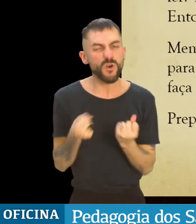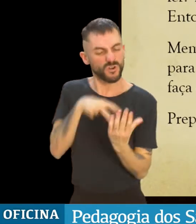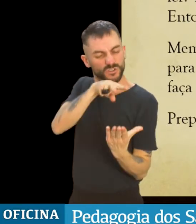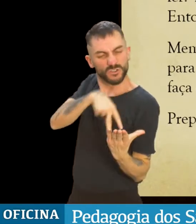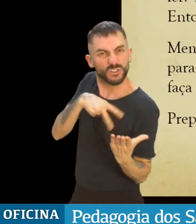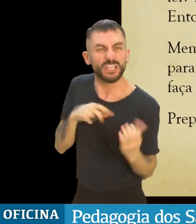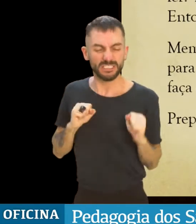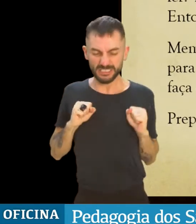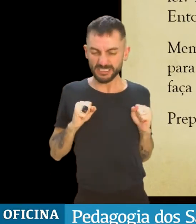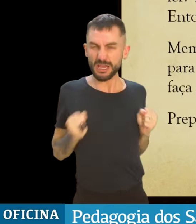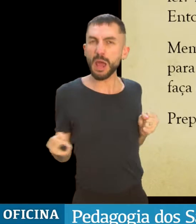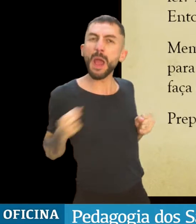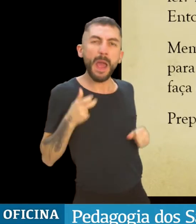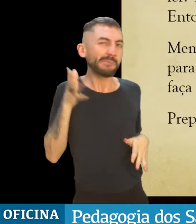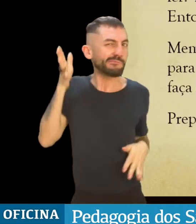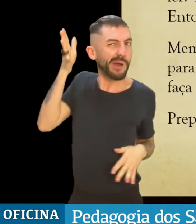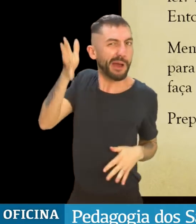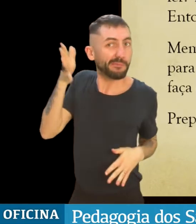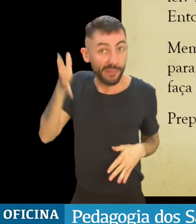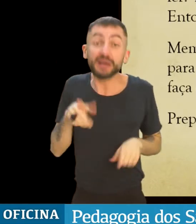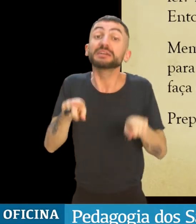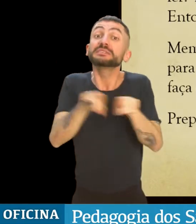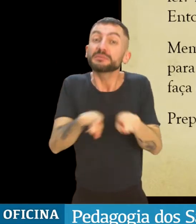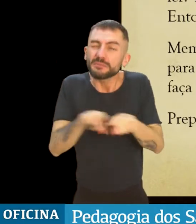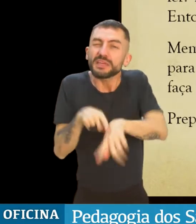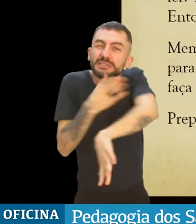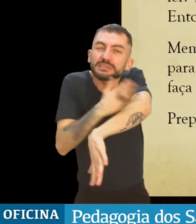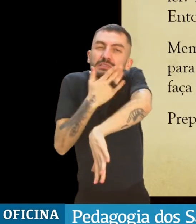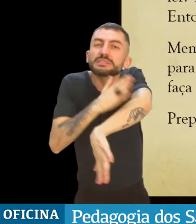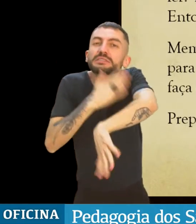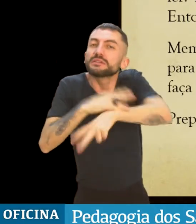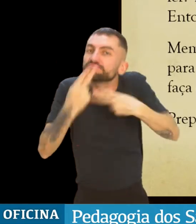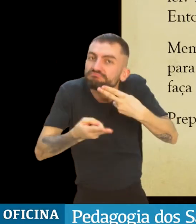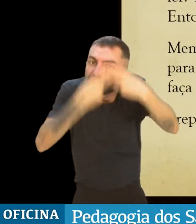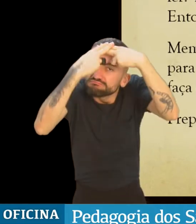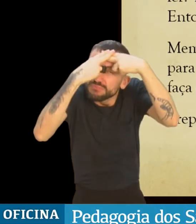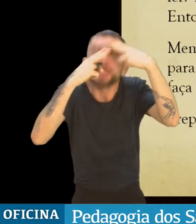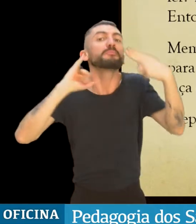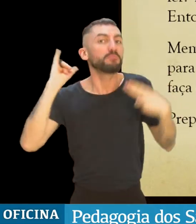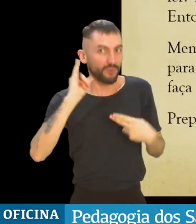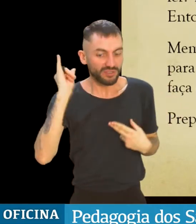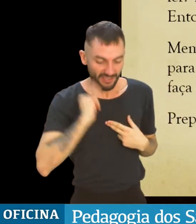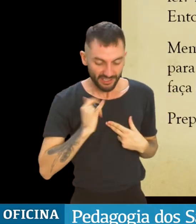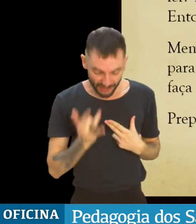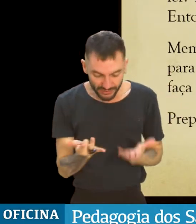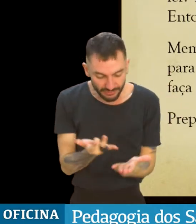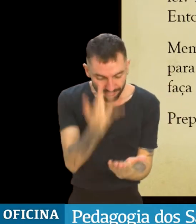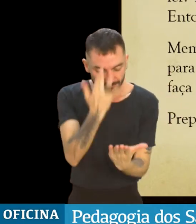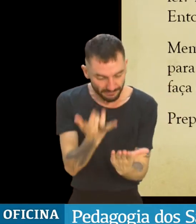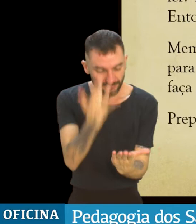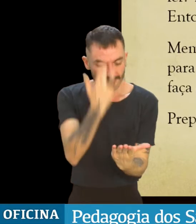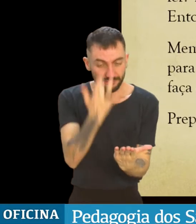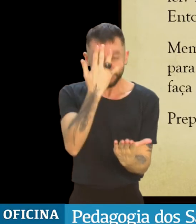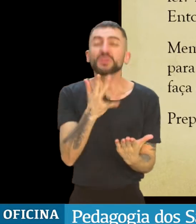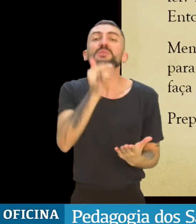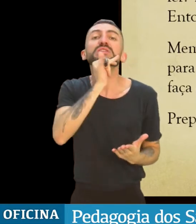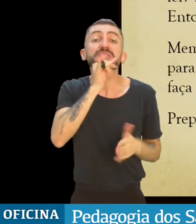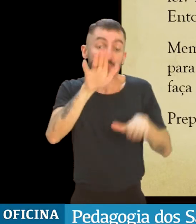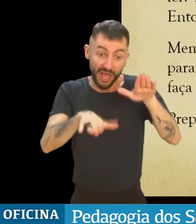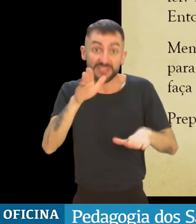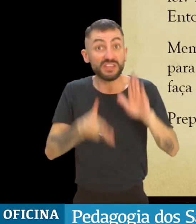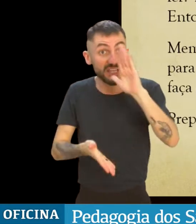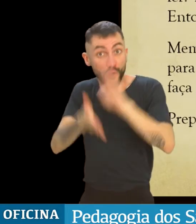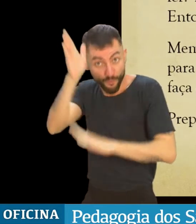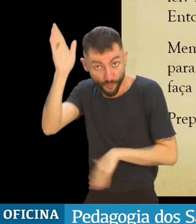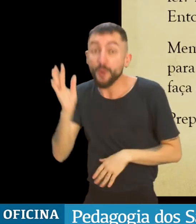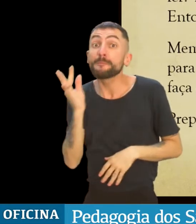o texto, tentar memorizar, né, tentar decorar. Tem muita gente que, quando eu faço essas oficinas presenciais, a pessoa fala, não, mas eu